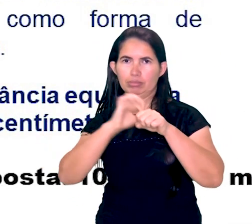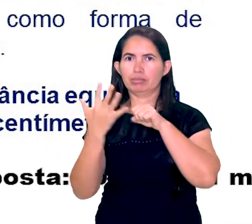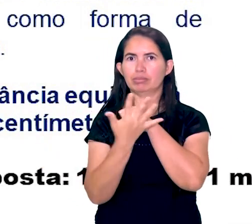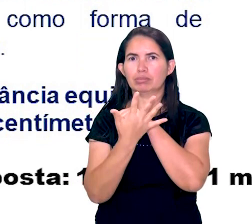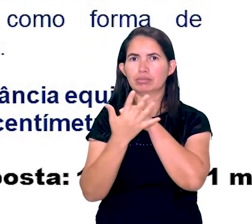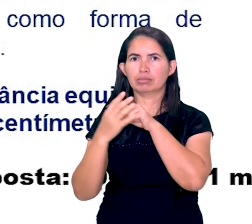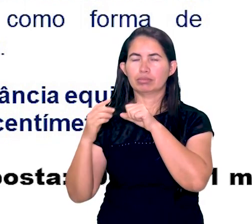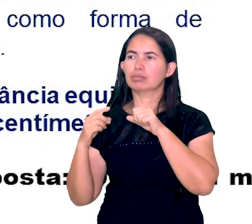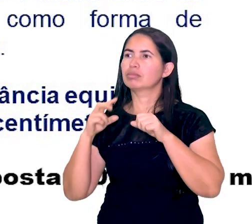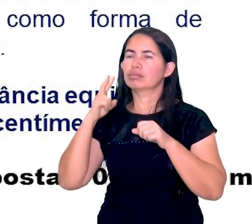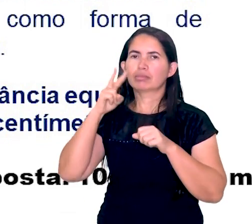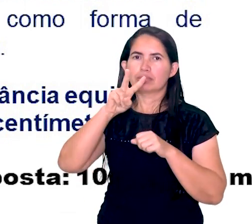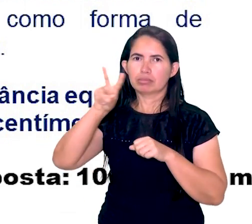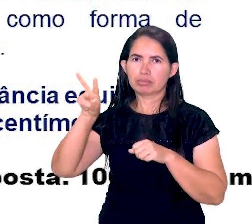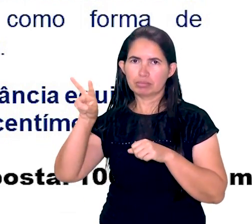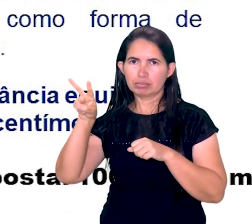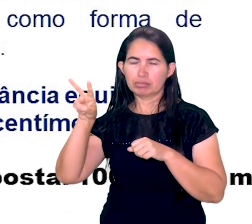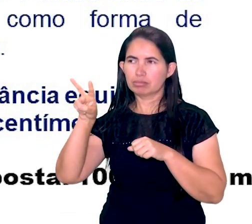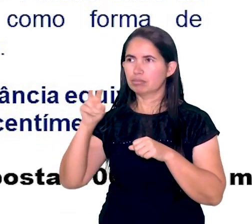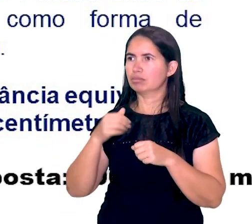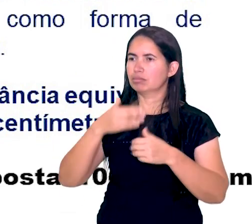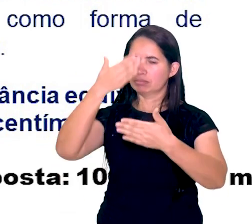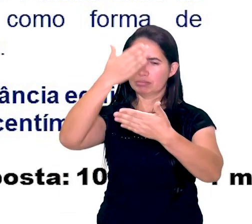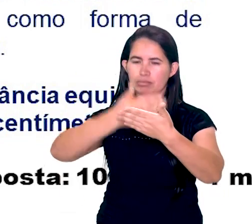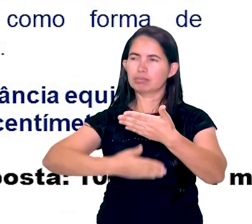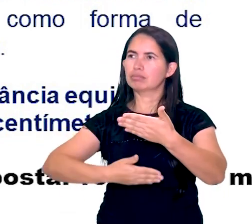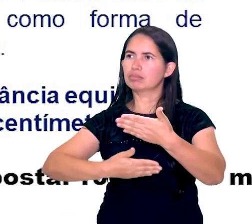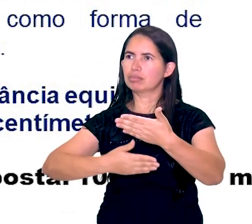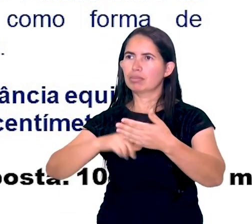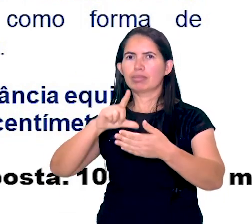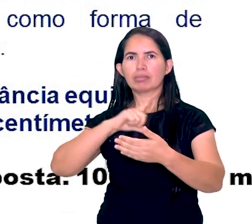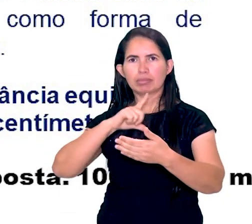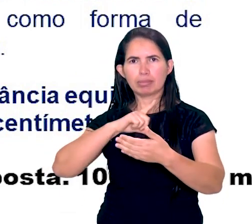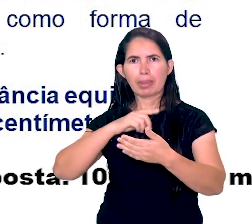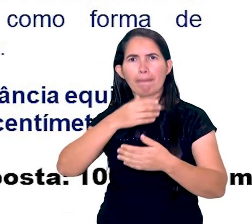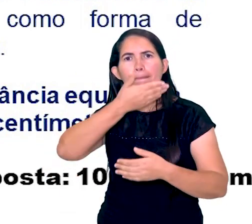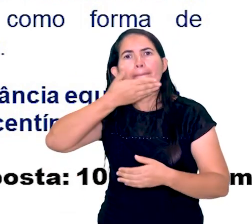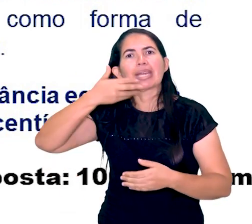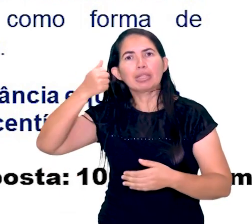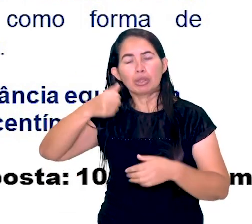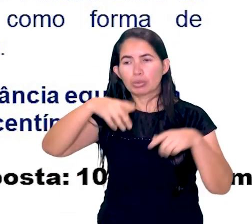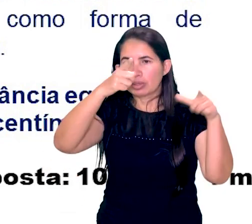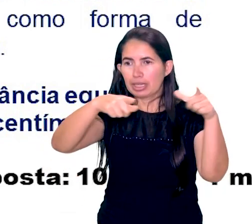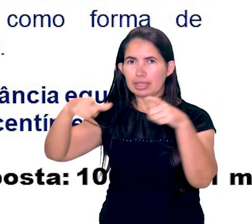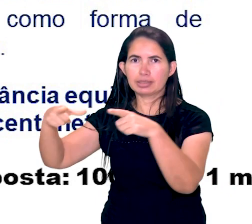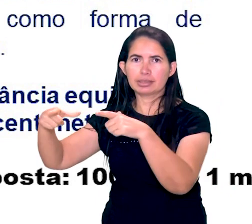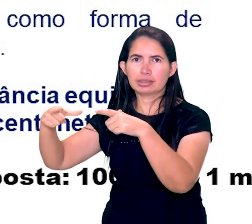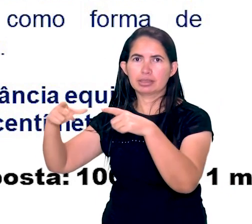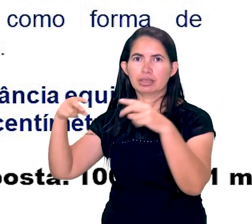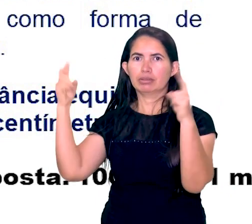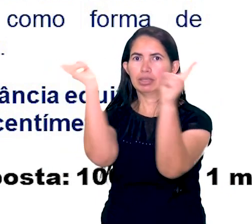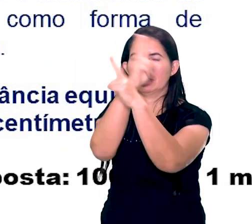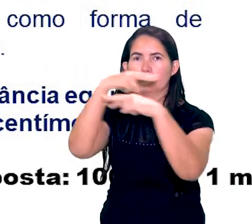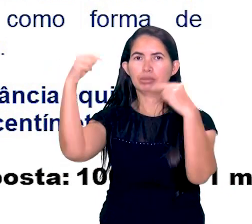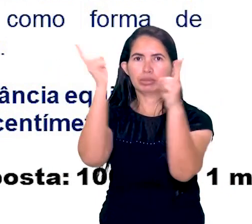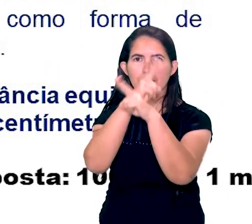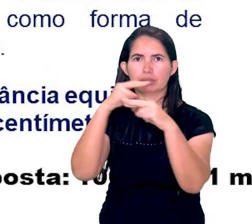panfleto, certo? Nesse panfleto existe: prefira ambientes ventilados e